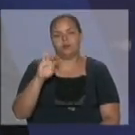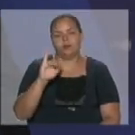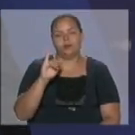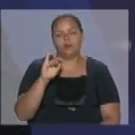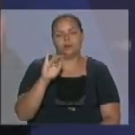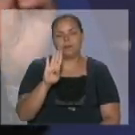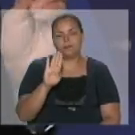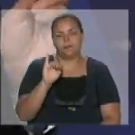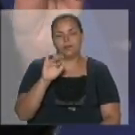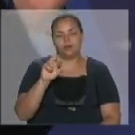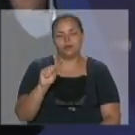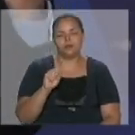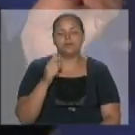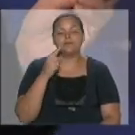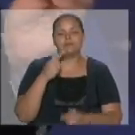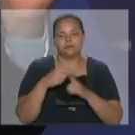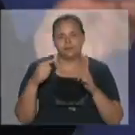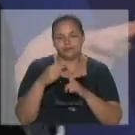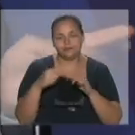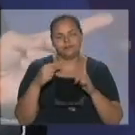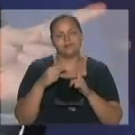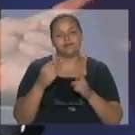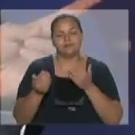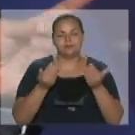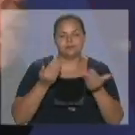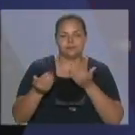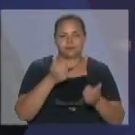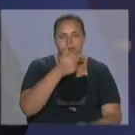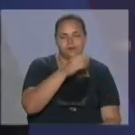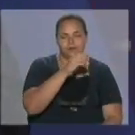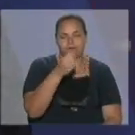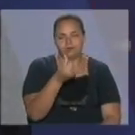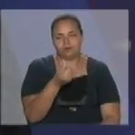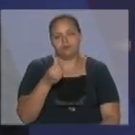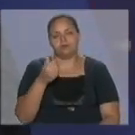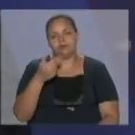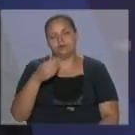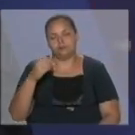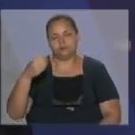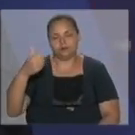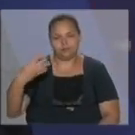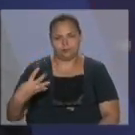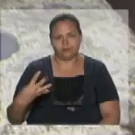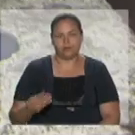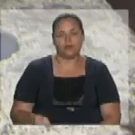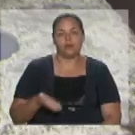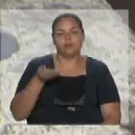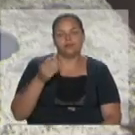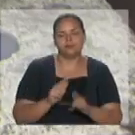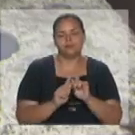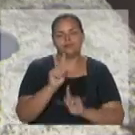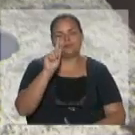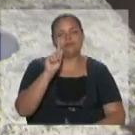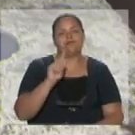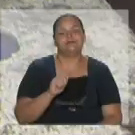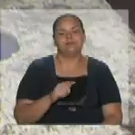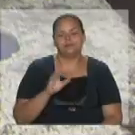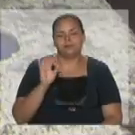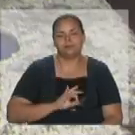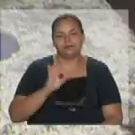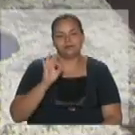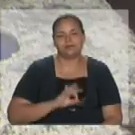metade. Ora, mas se você comparar a produção de 2006 com 2014, subiu em torno de 40%. Não é só pela redução